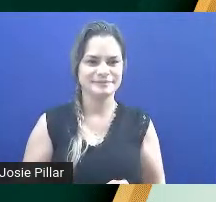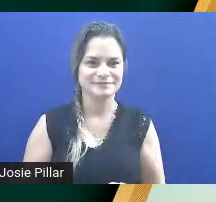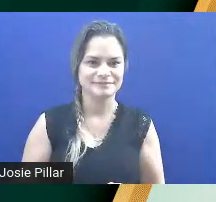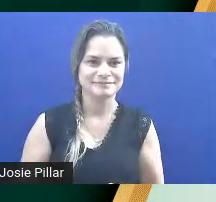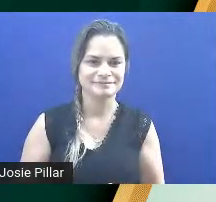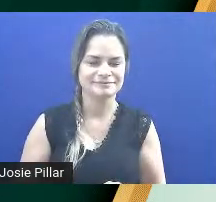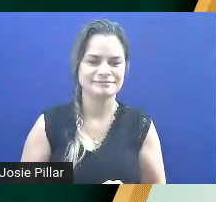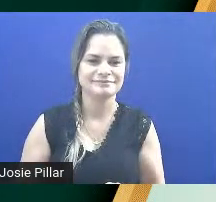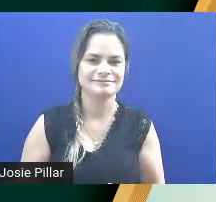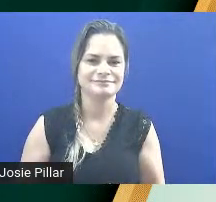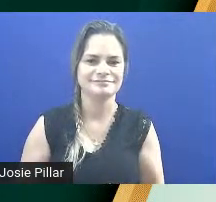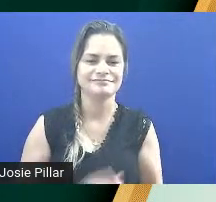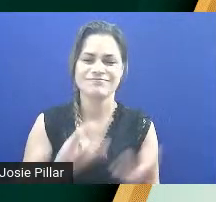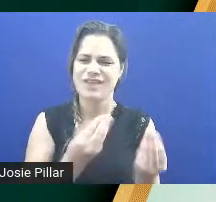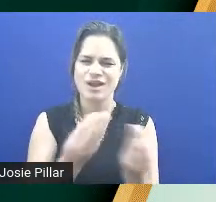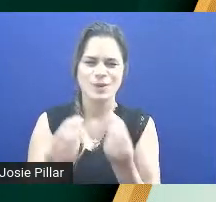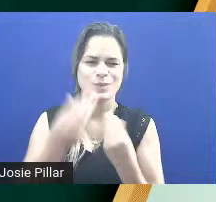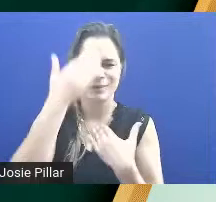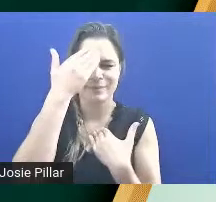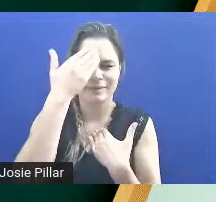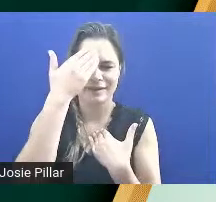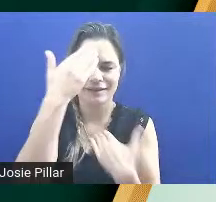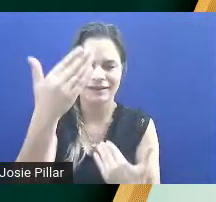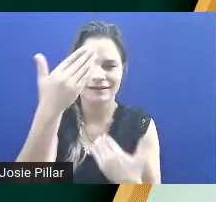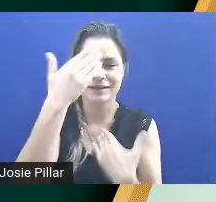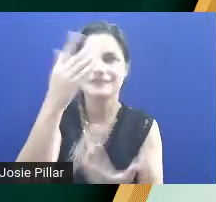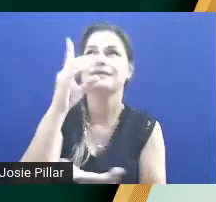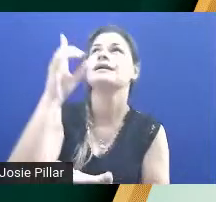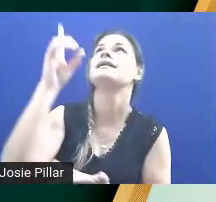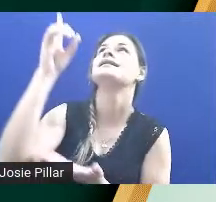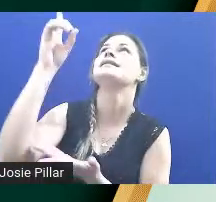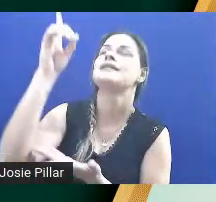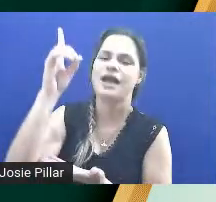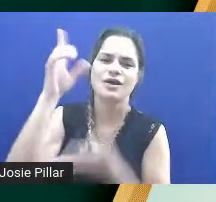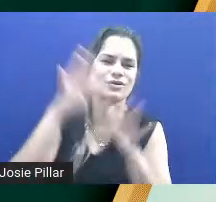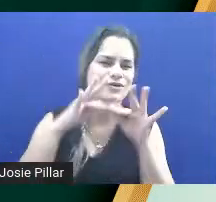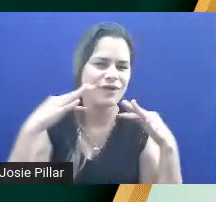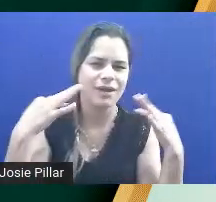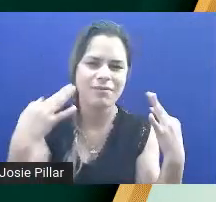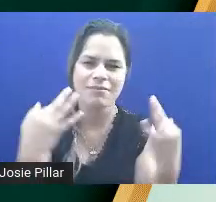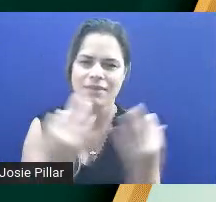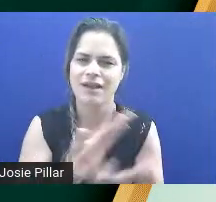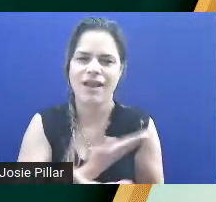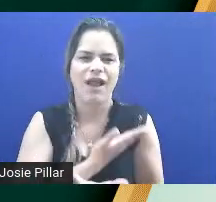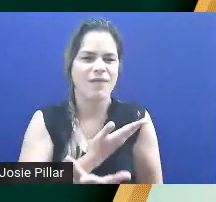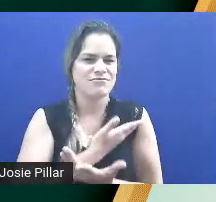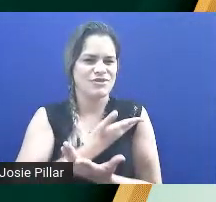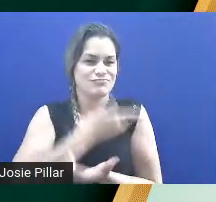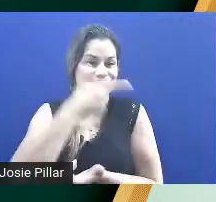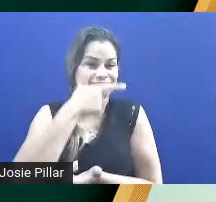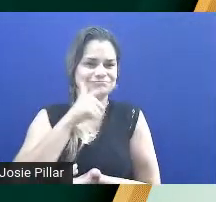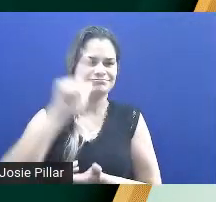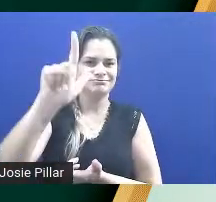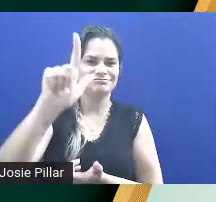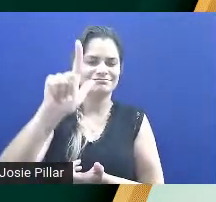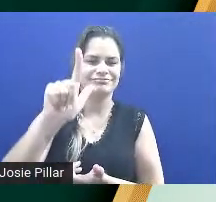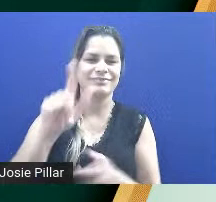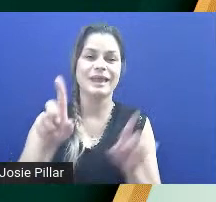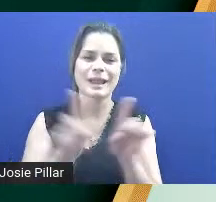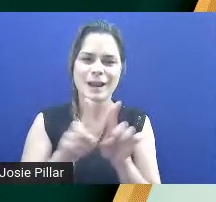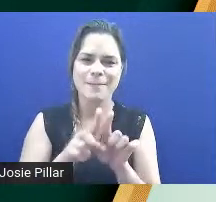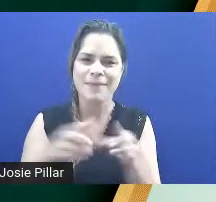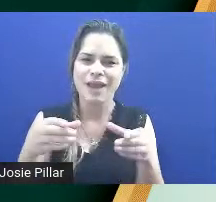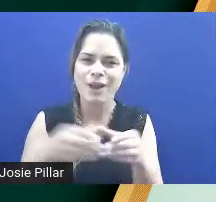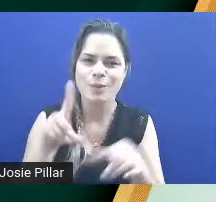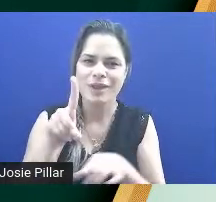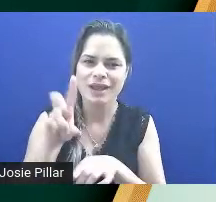Muito obrigado, gostaria de agradecer a Deus, minha família, meus amigos, por essa conquista. Também agradecer a Turma 15 pelo